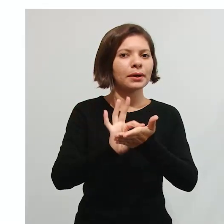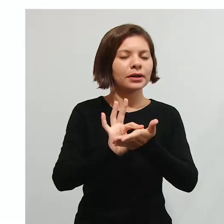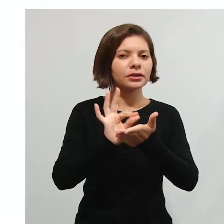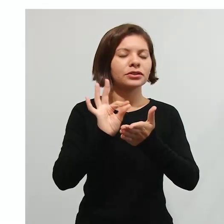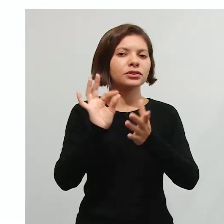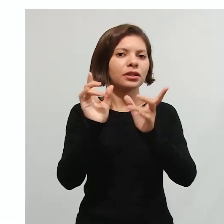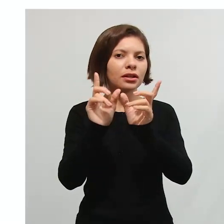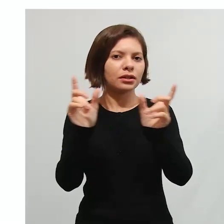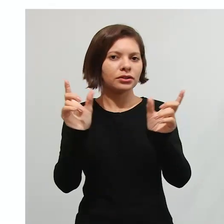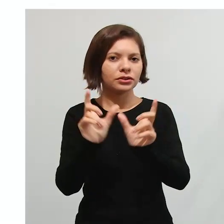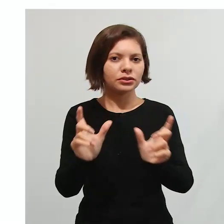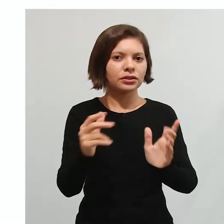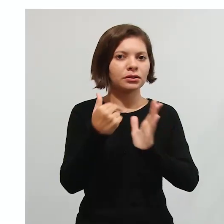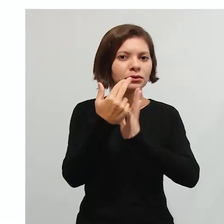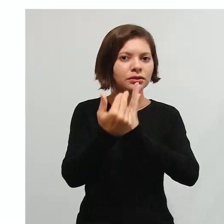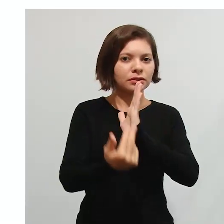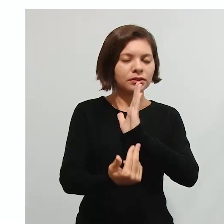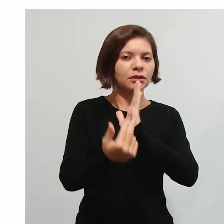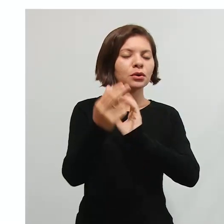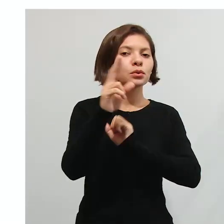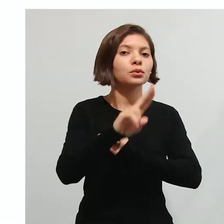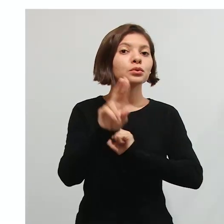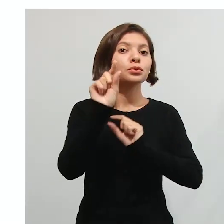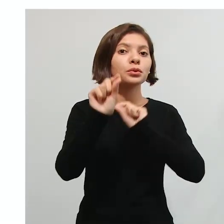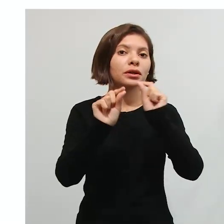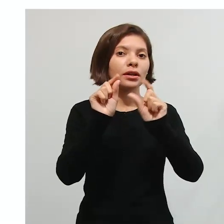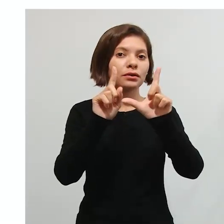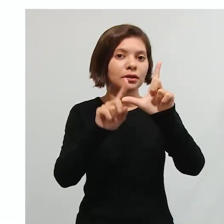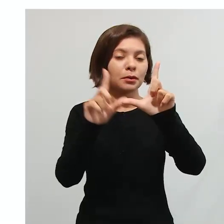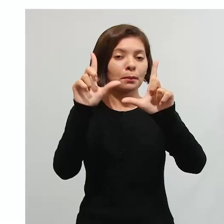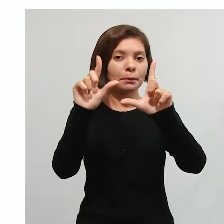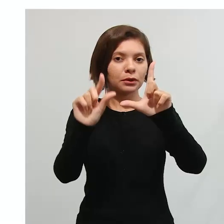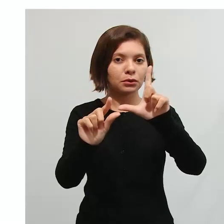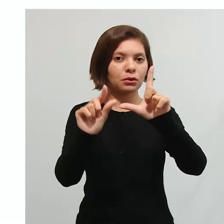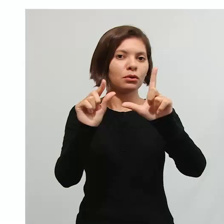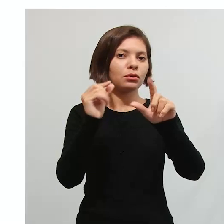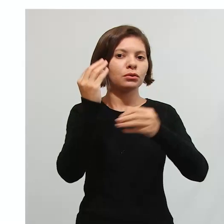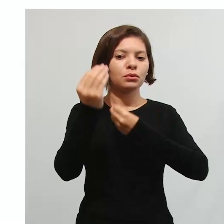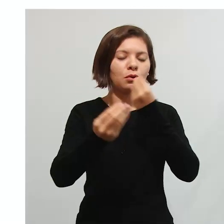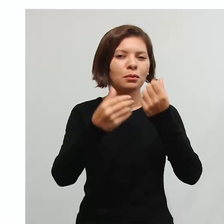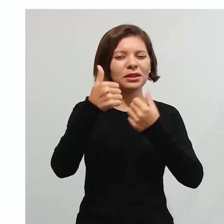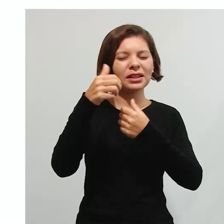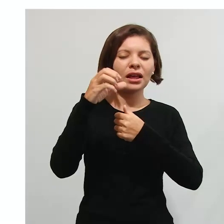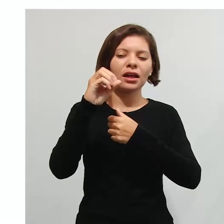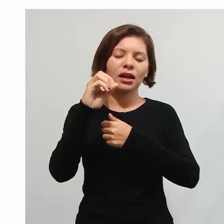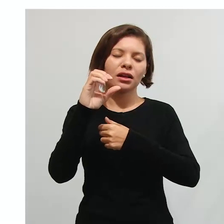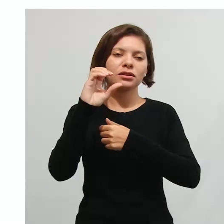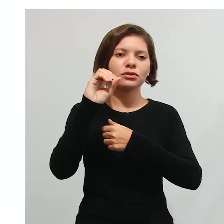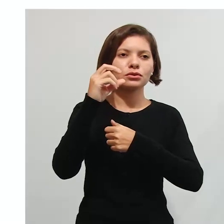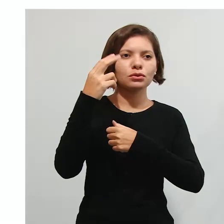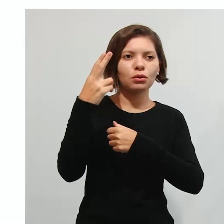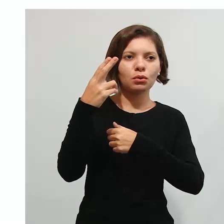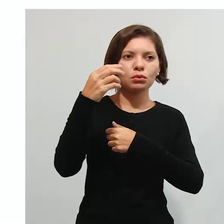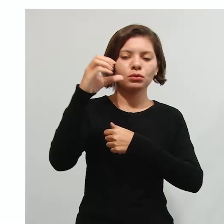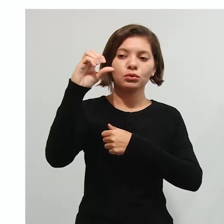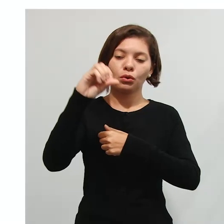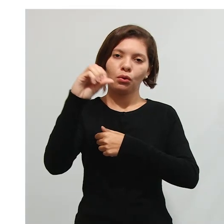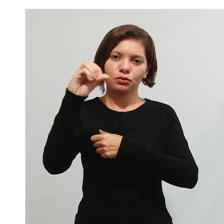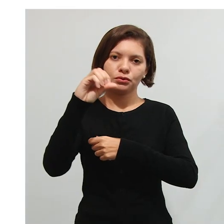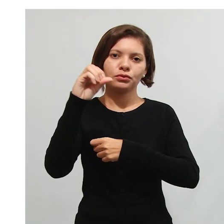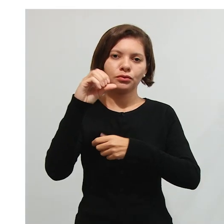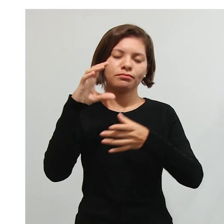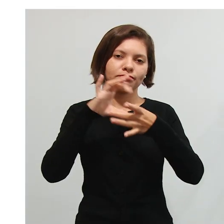rodapé paginação legendas das ilustrações você vai utilizar uma fonte de tamanho menor que pode ser 10 ou